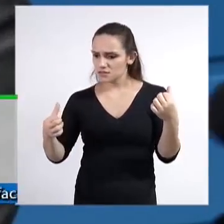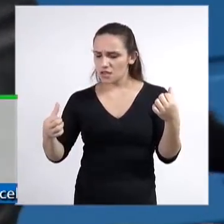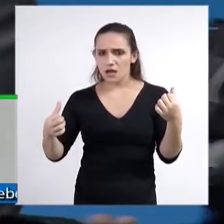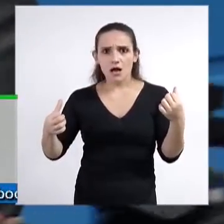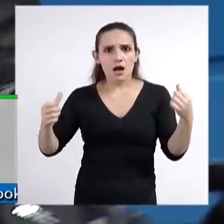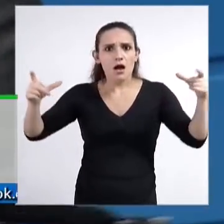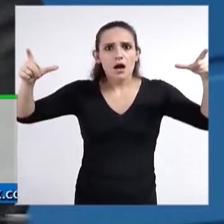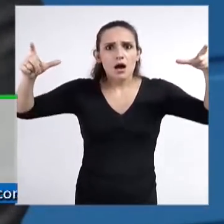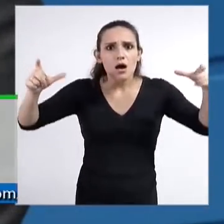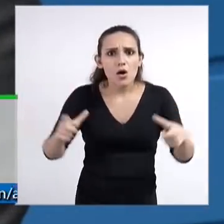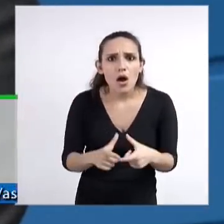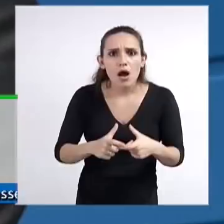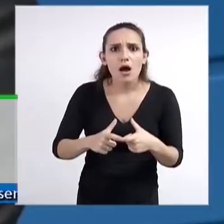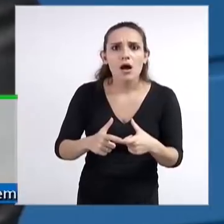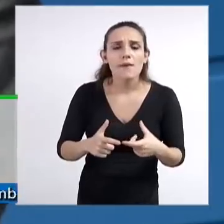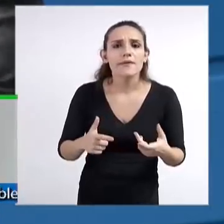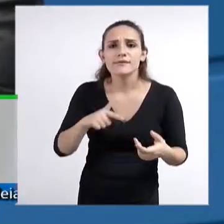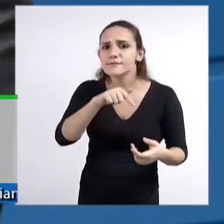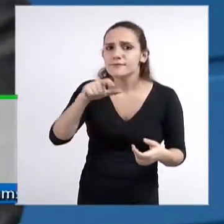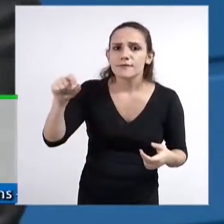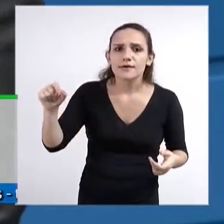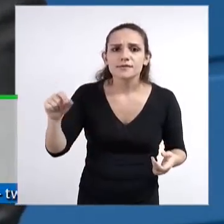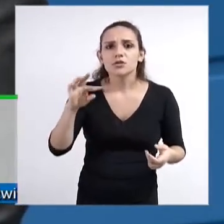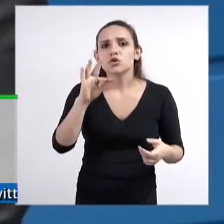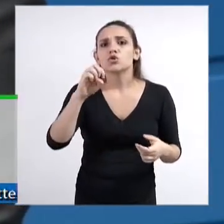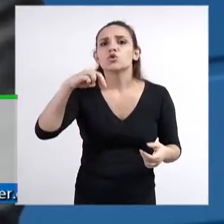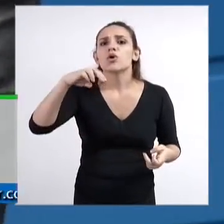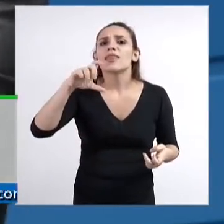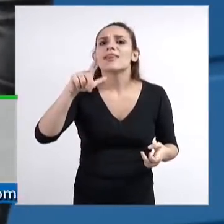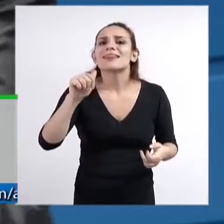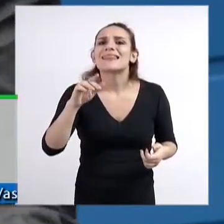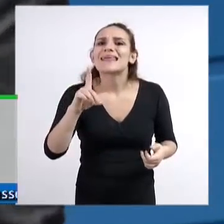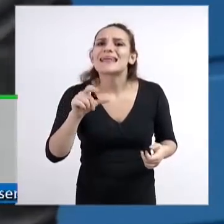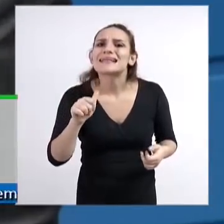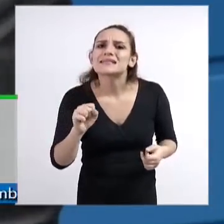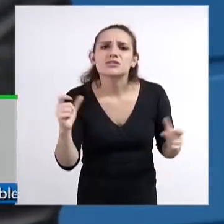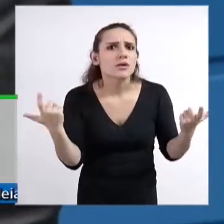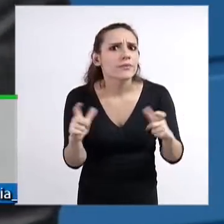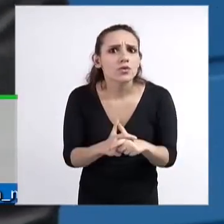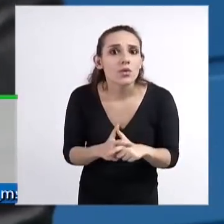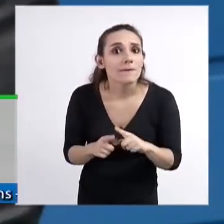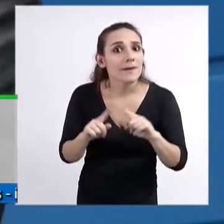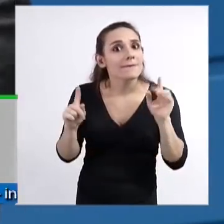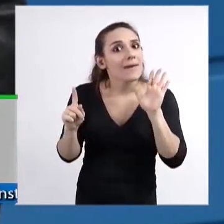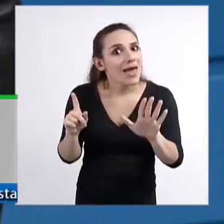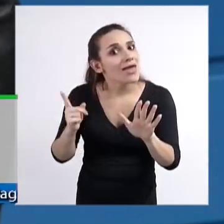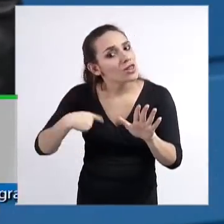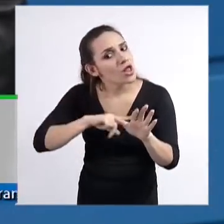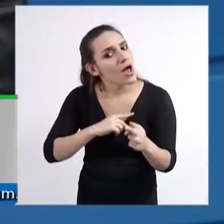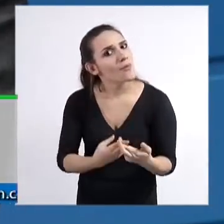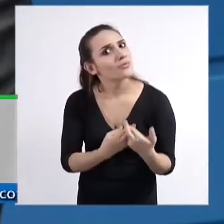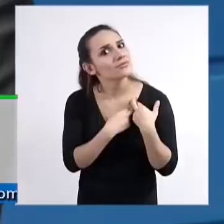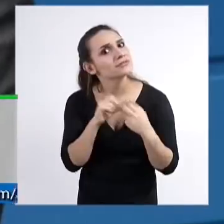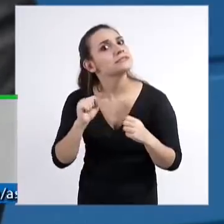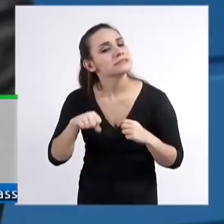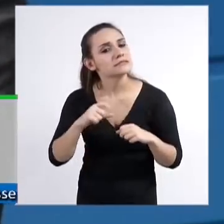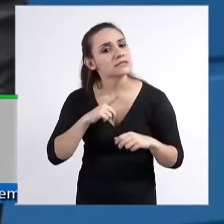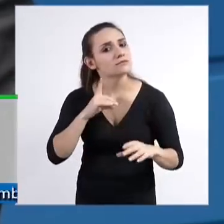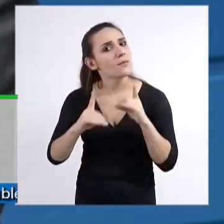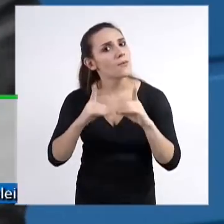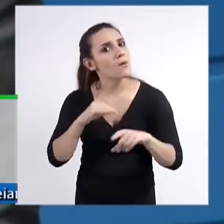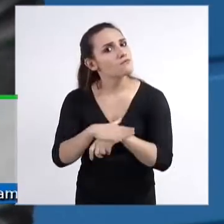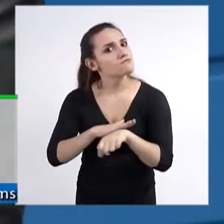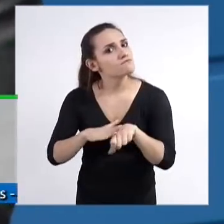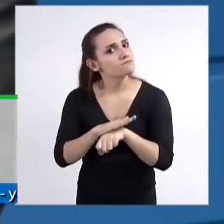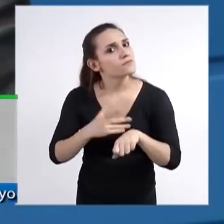que providências devem ser tomadas, medidas devem ser tomadas. Agora, é trabalho nosso estabelecer esse diálogo e